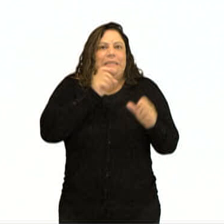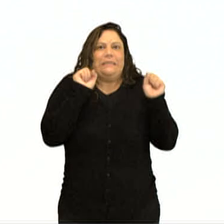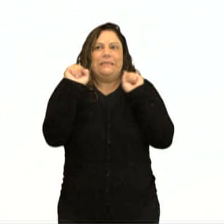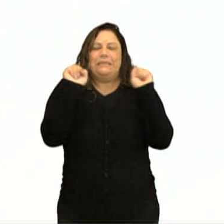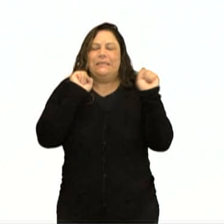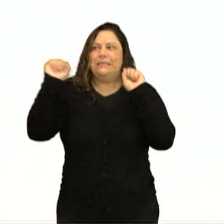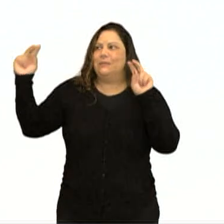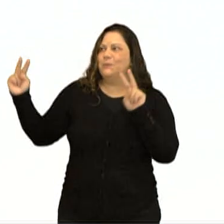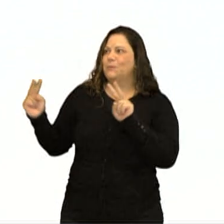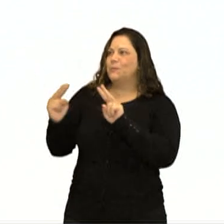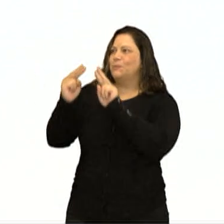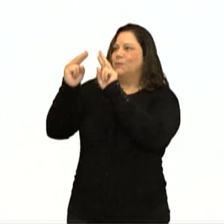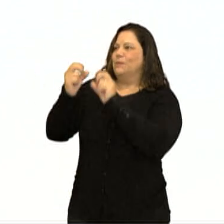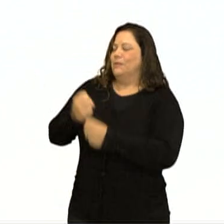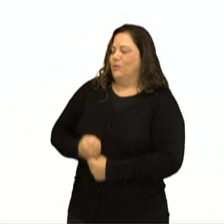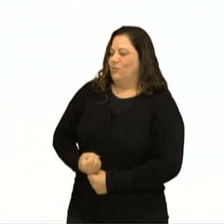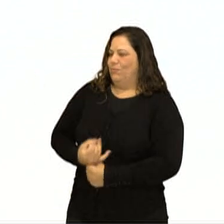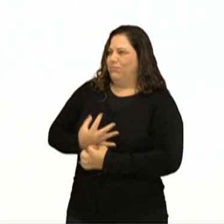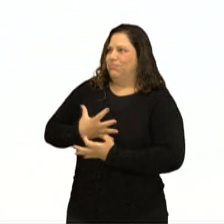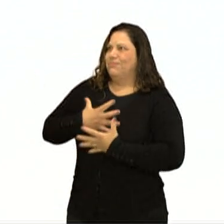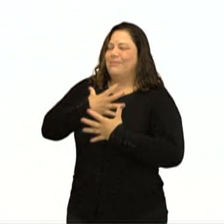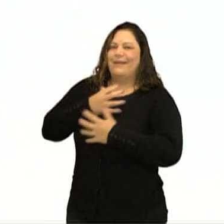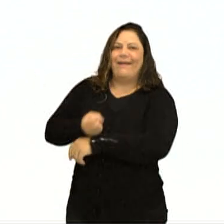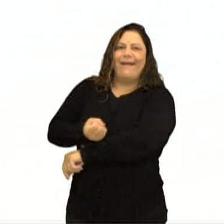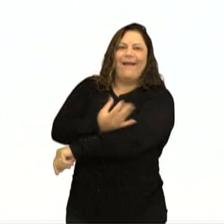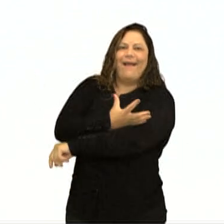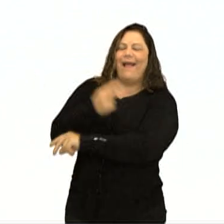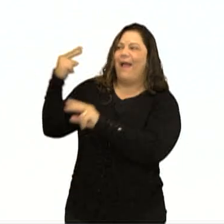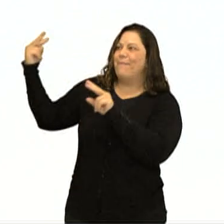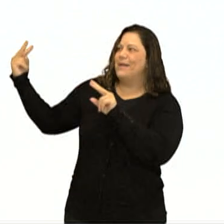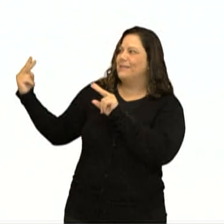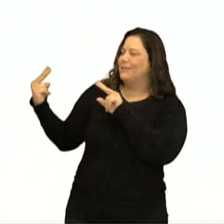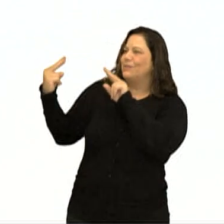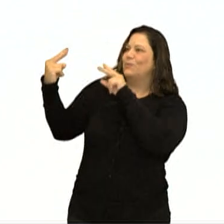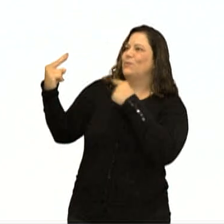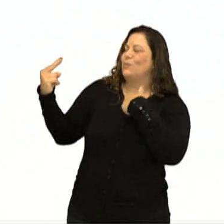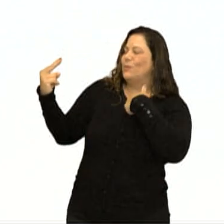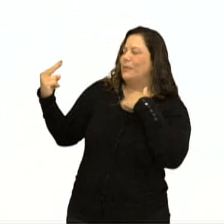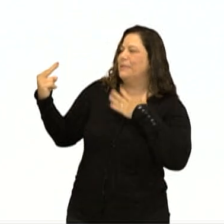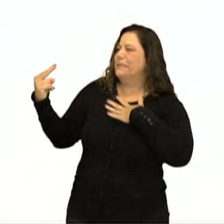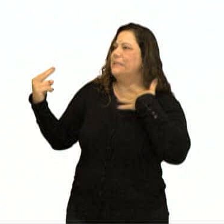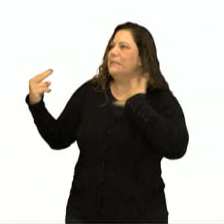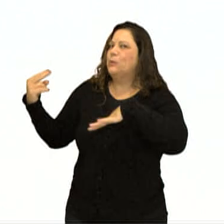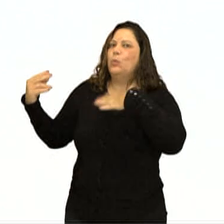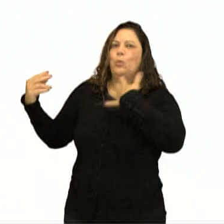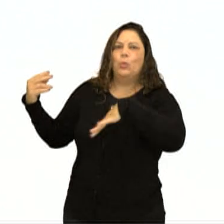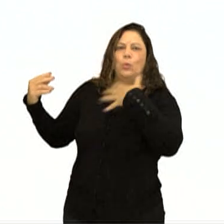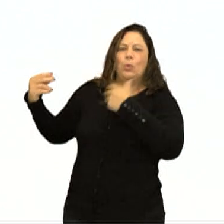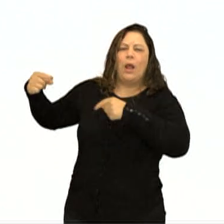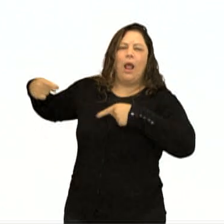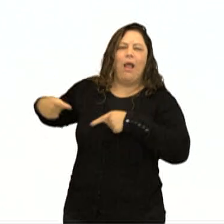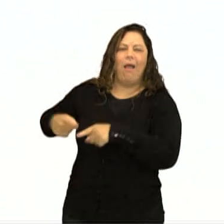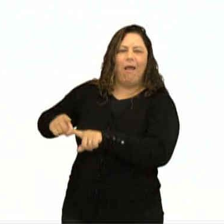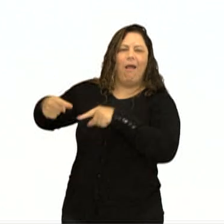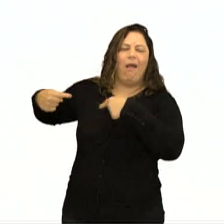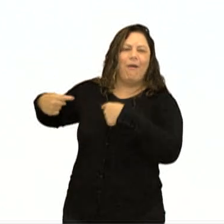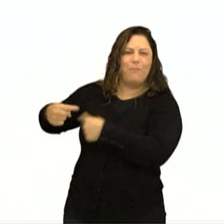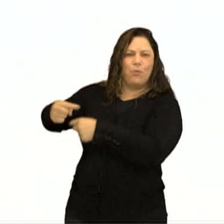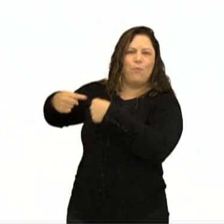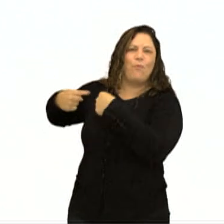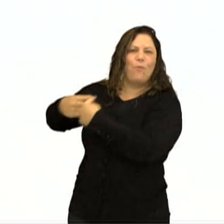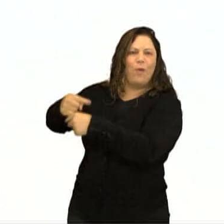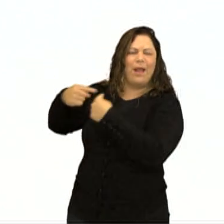olhar. Mas, se a luz dos olhos teus resiste aos olhos meus, só para me provocar, meu